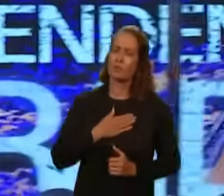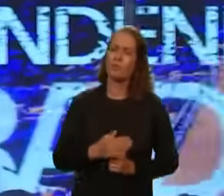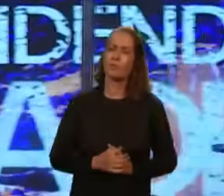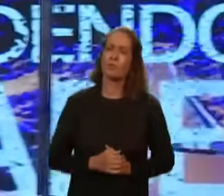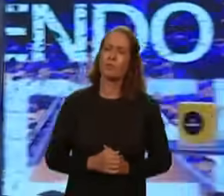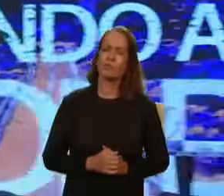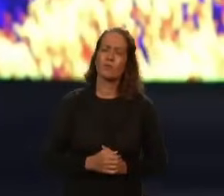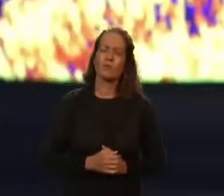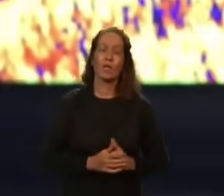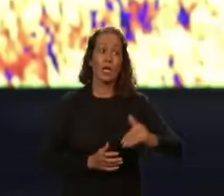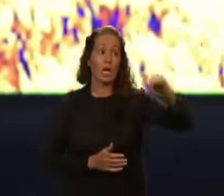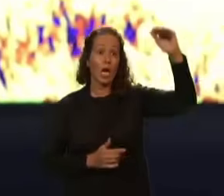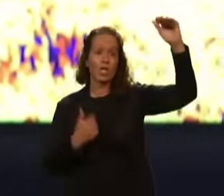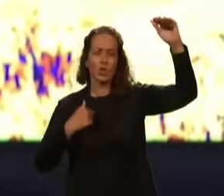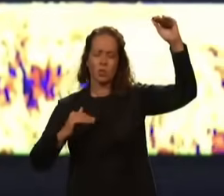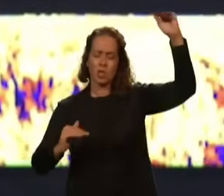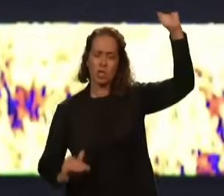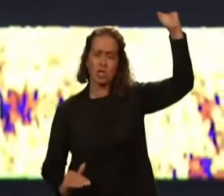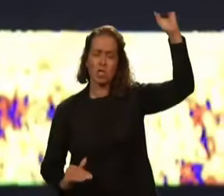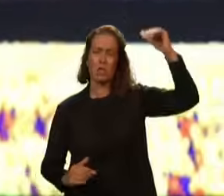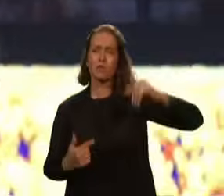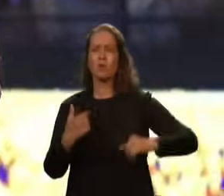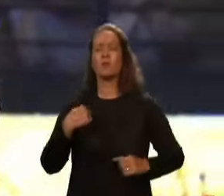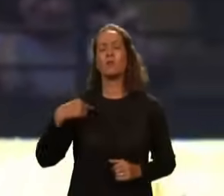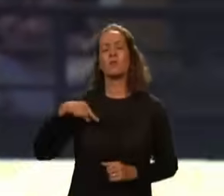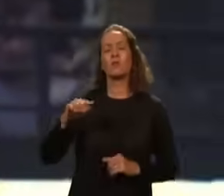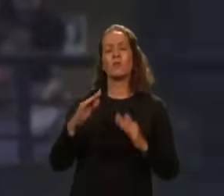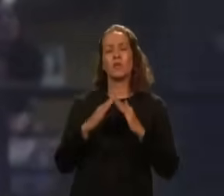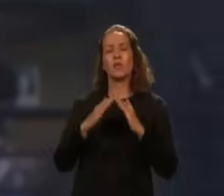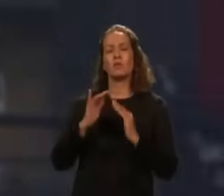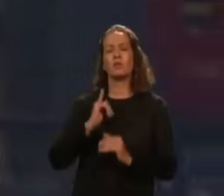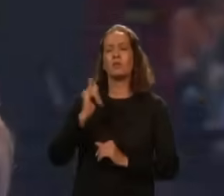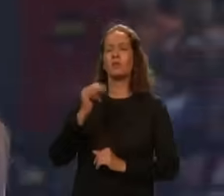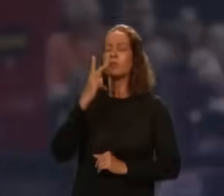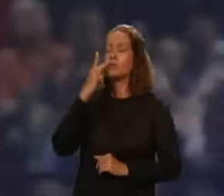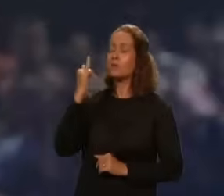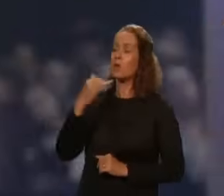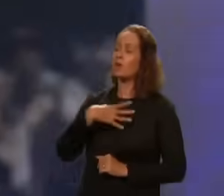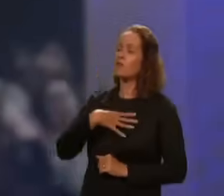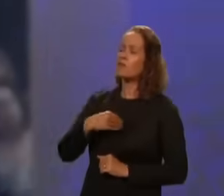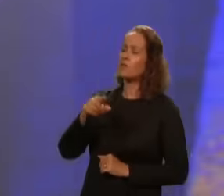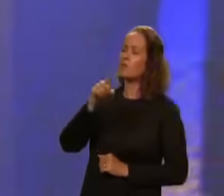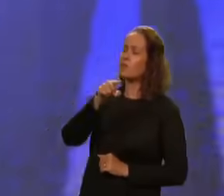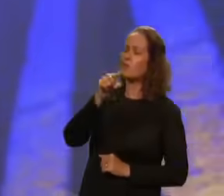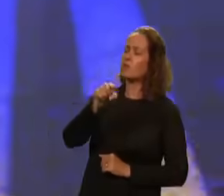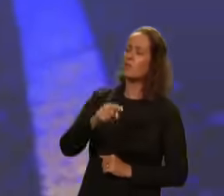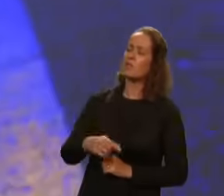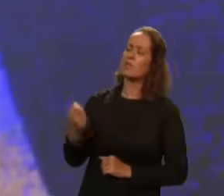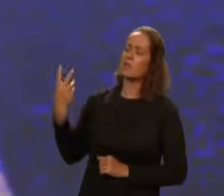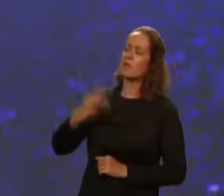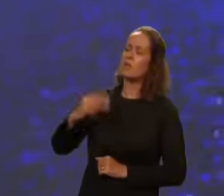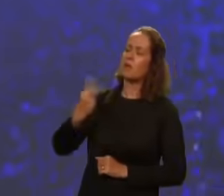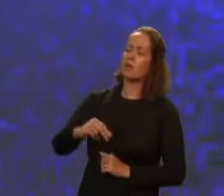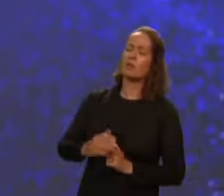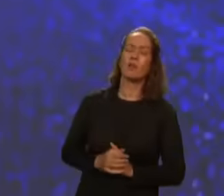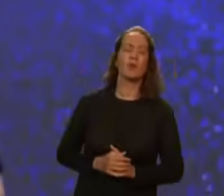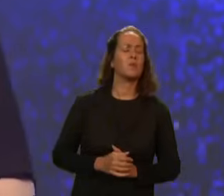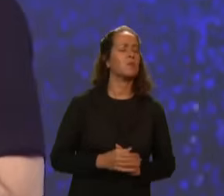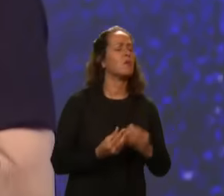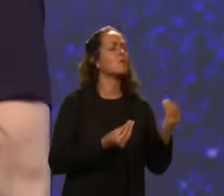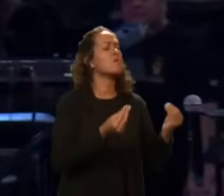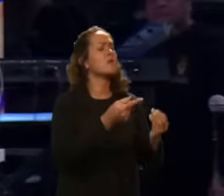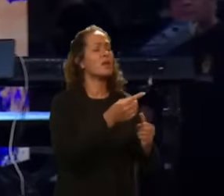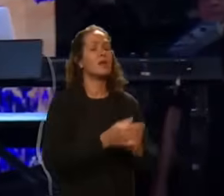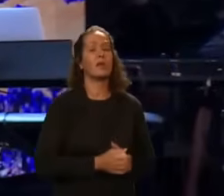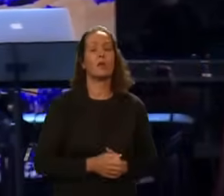Aí eu fui para casa, pro meu apartamento lá, falei, pai, o filho da fulana me bateu. Como que ele é? Ele é assim, assim, assim. Meu